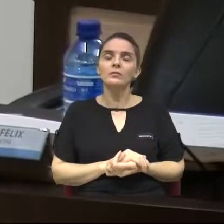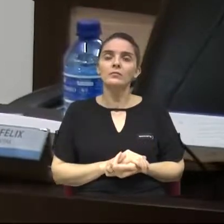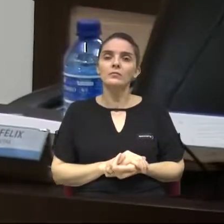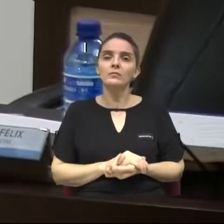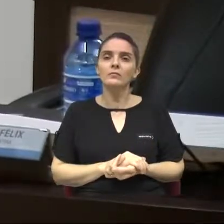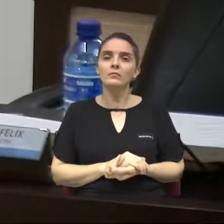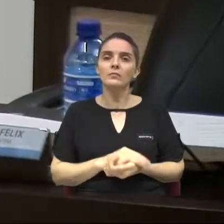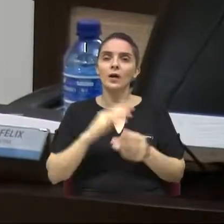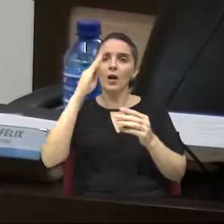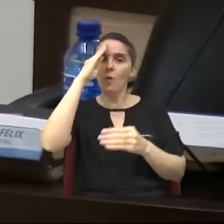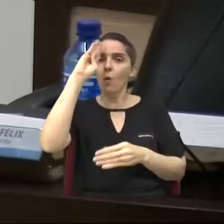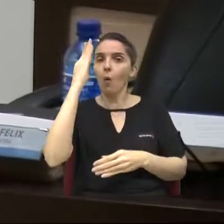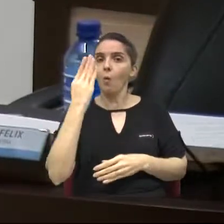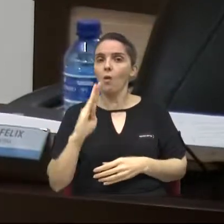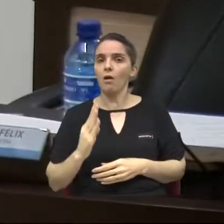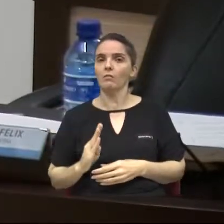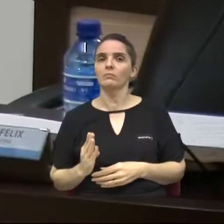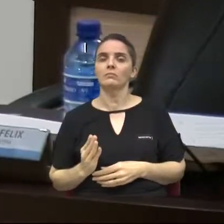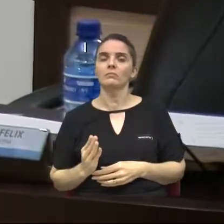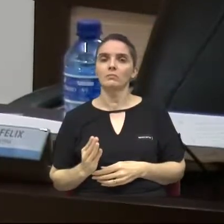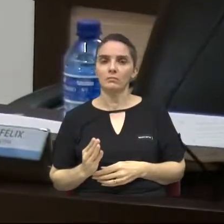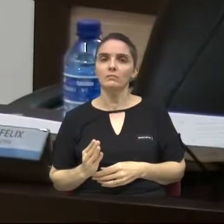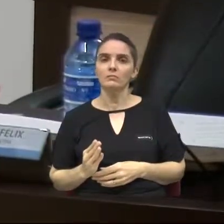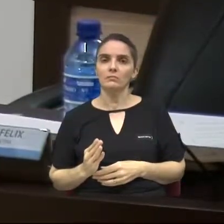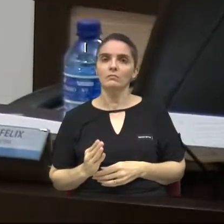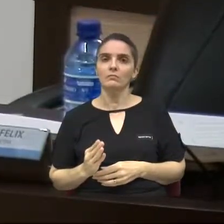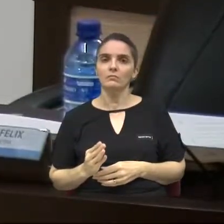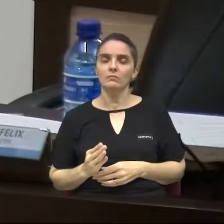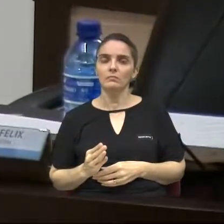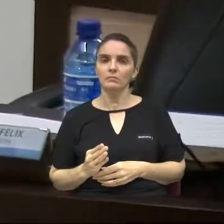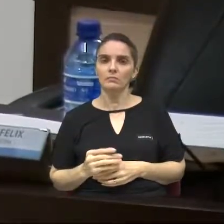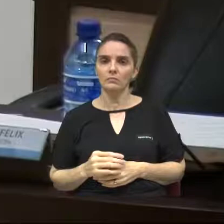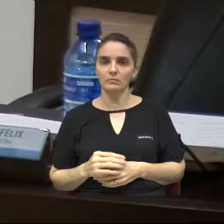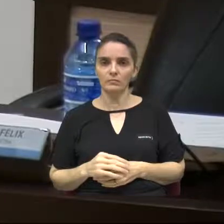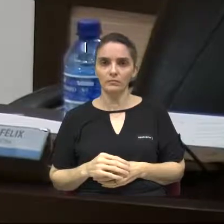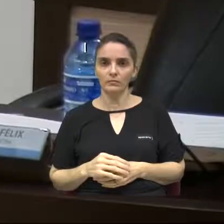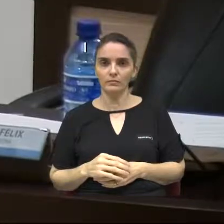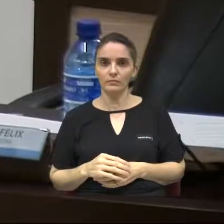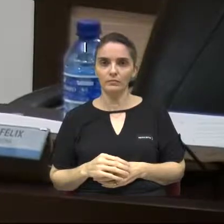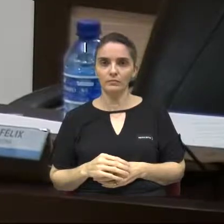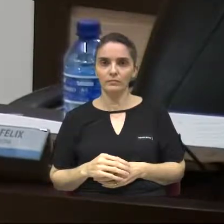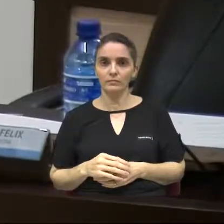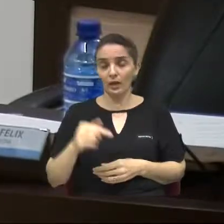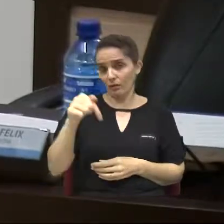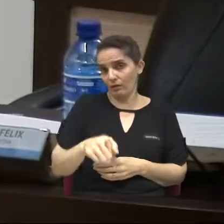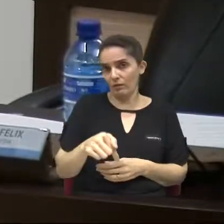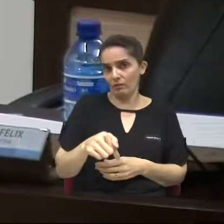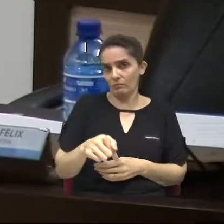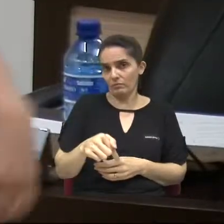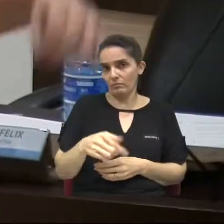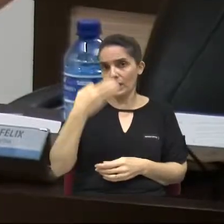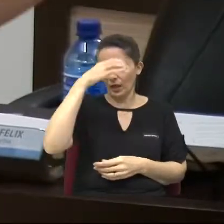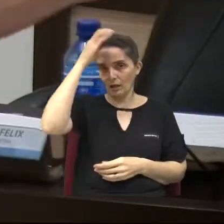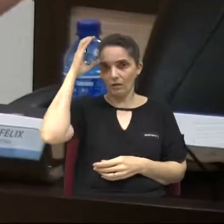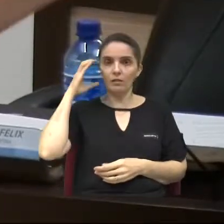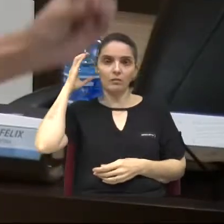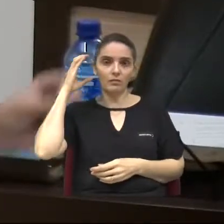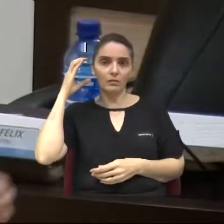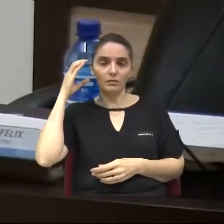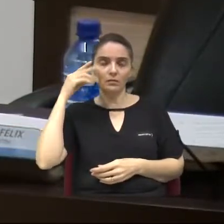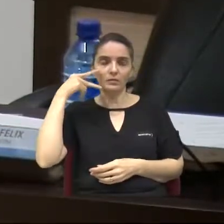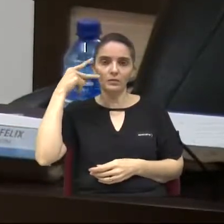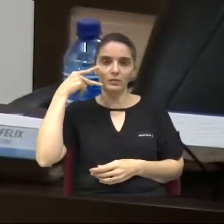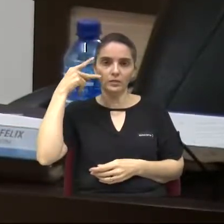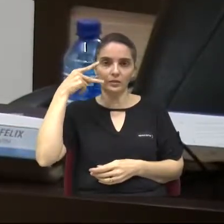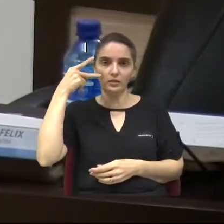da honra. E aqui, eu, Carolina Pontes, enquanto parlamentar, dentro do meu livre